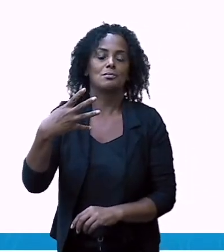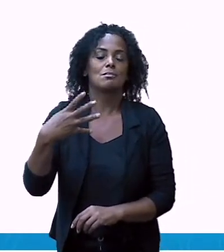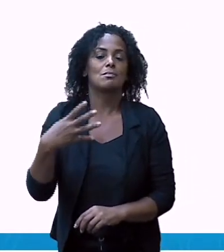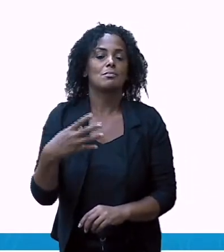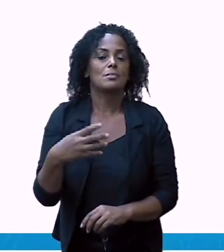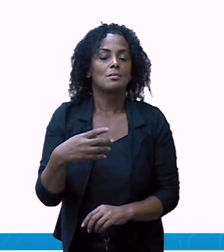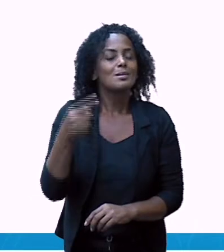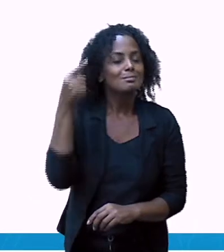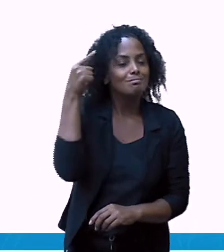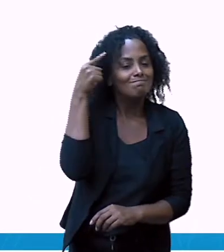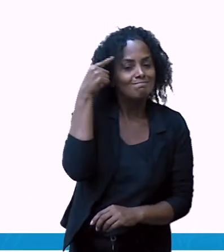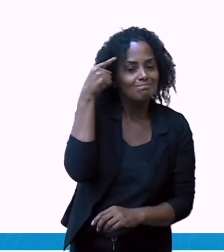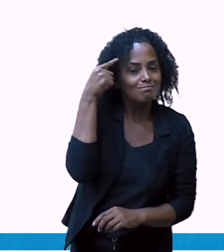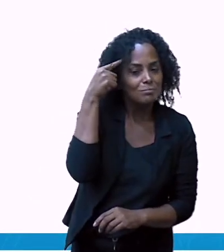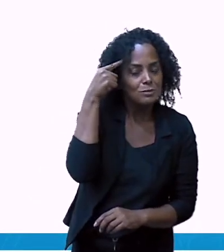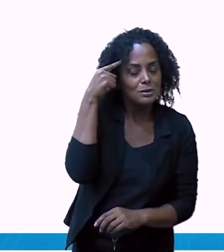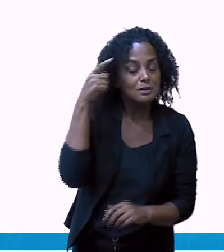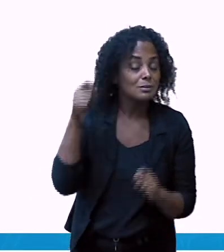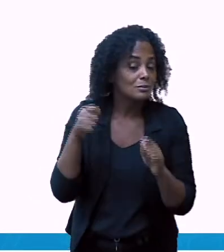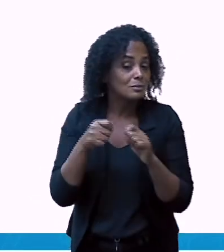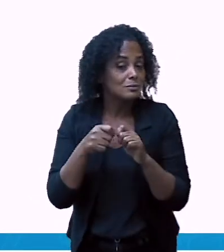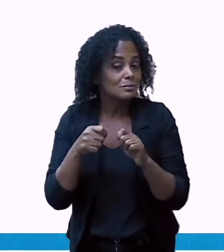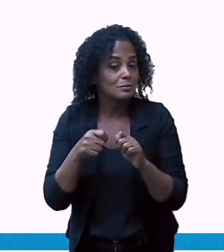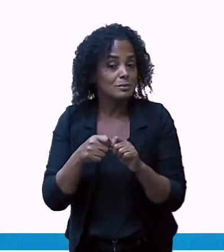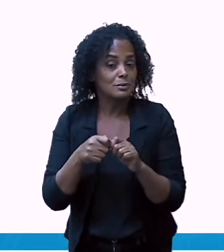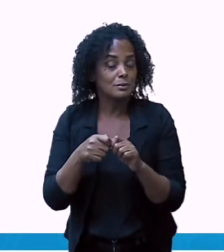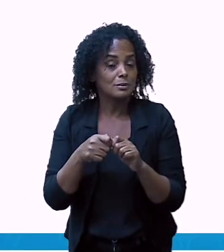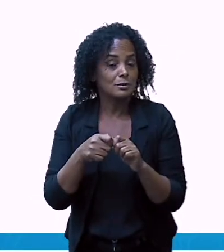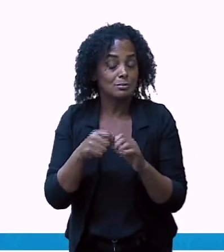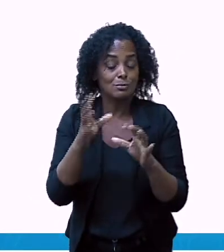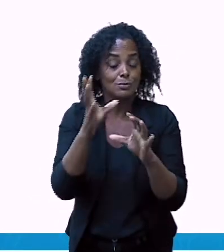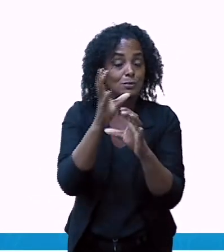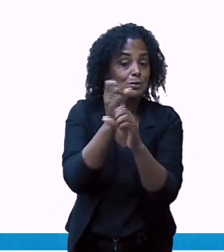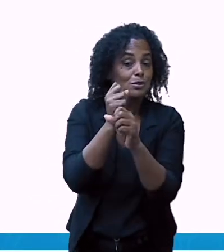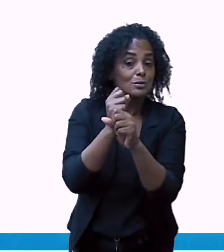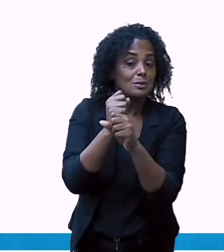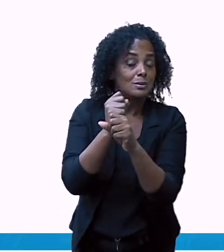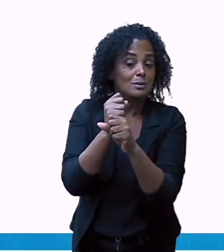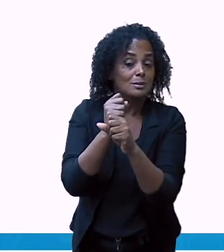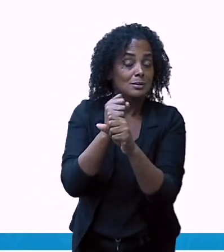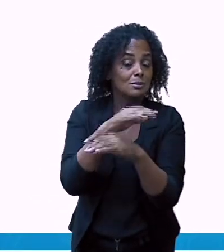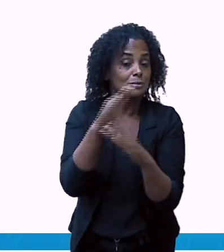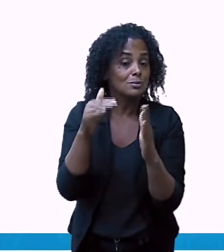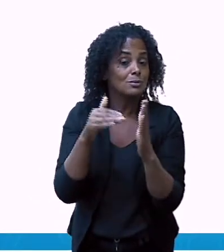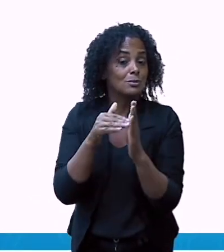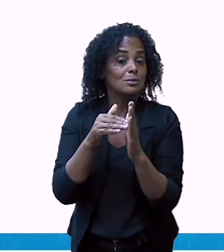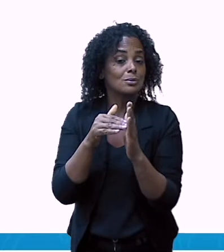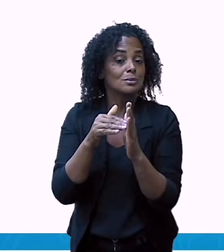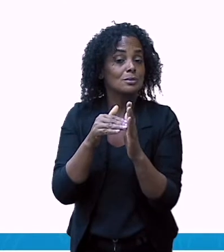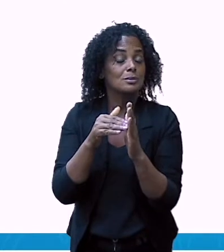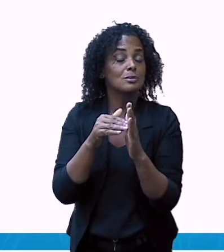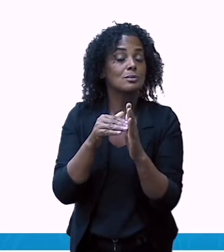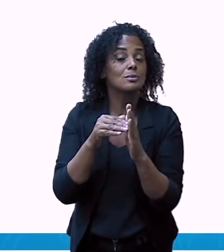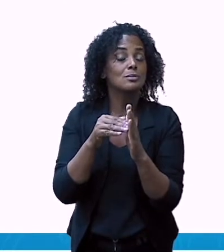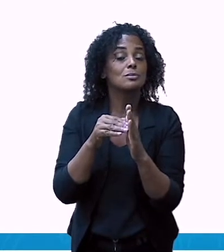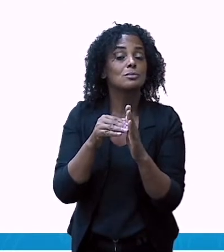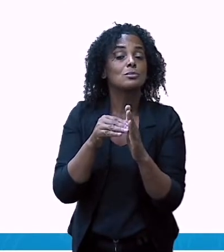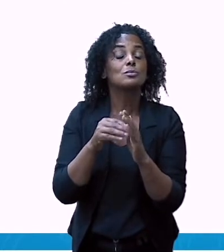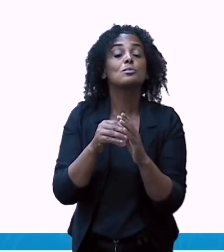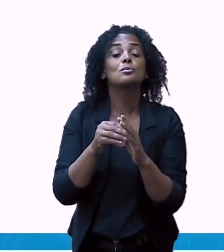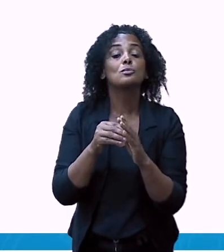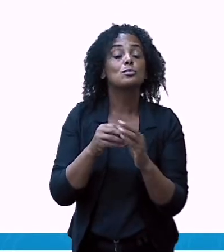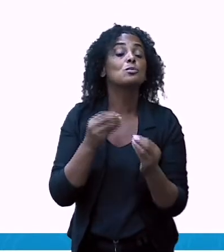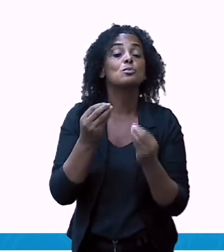mental. Então, veja bem, o resultado de toda esta expressão é 14. Então,